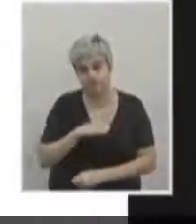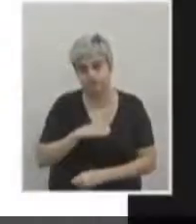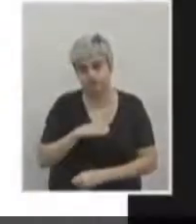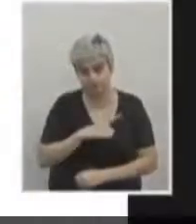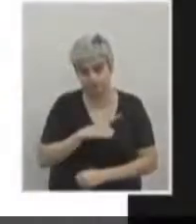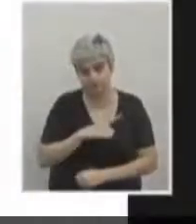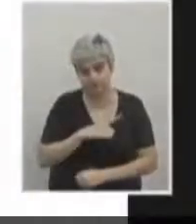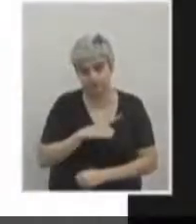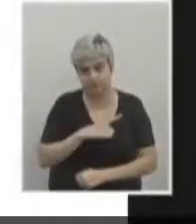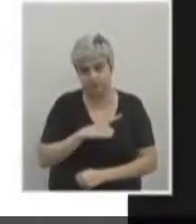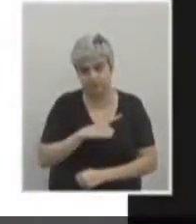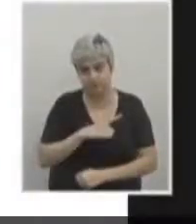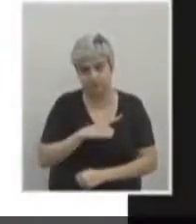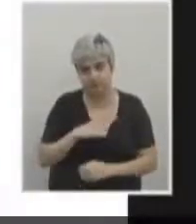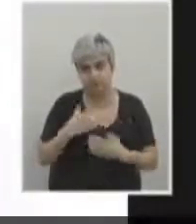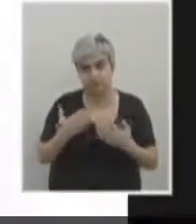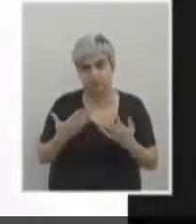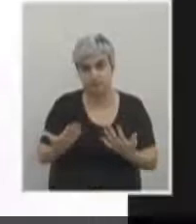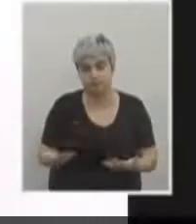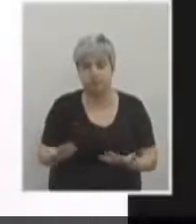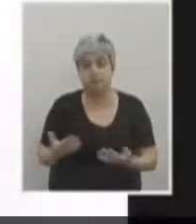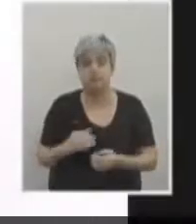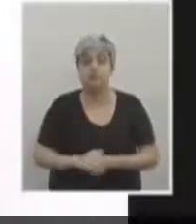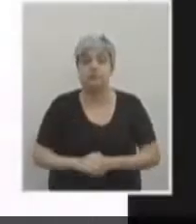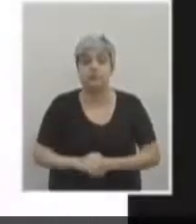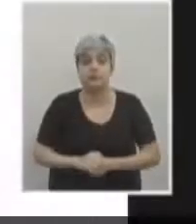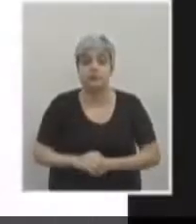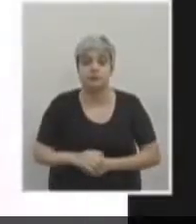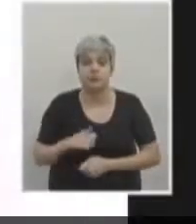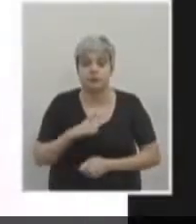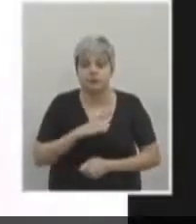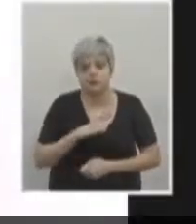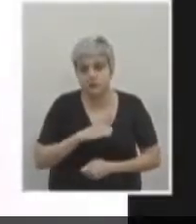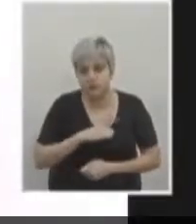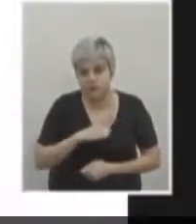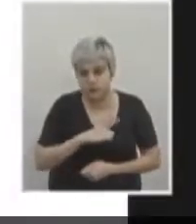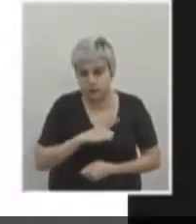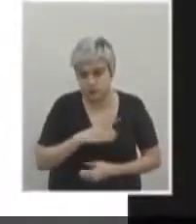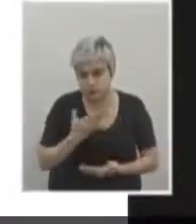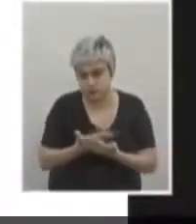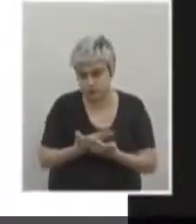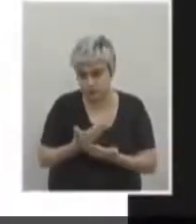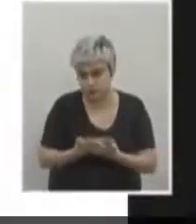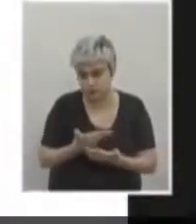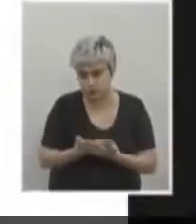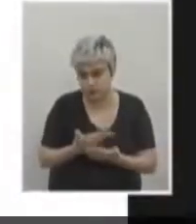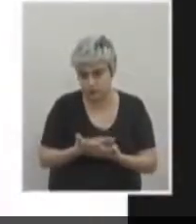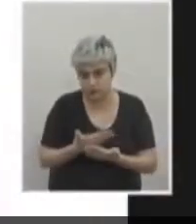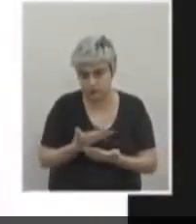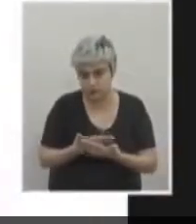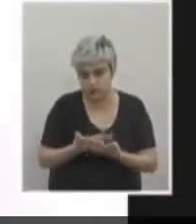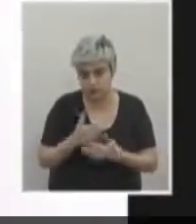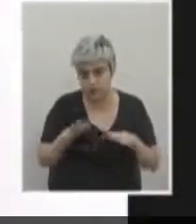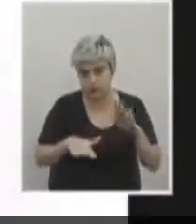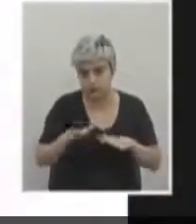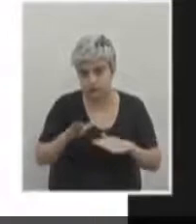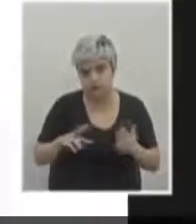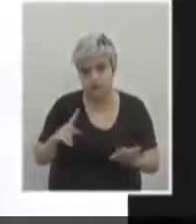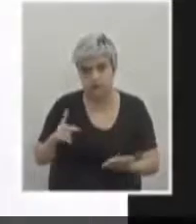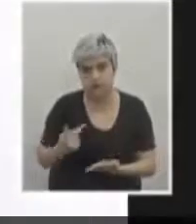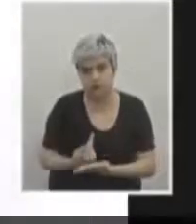Tá? A EJ realmente ela é só para regente de aulas, tá? Apesar do que a gente tem sim no